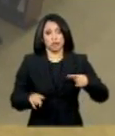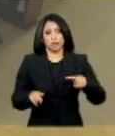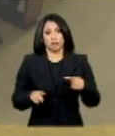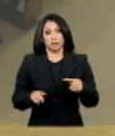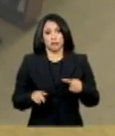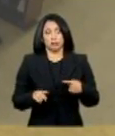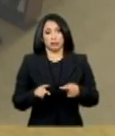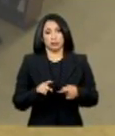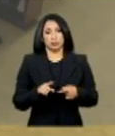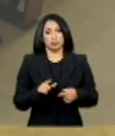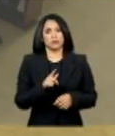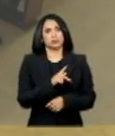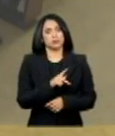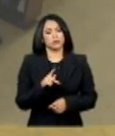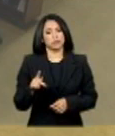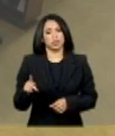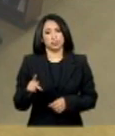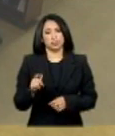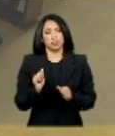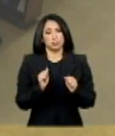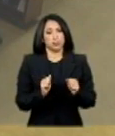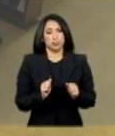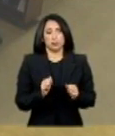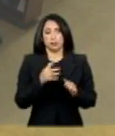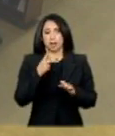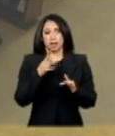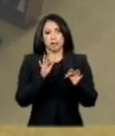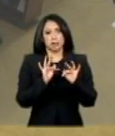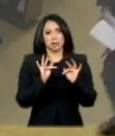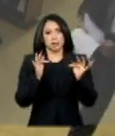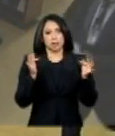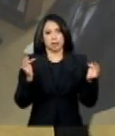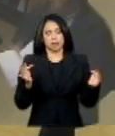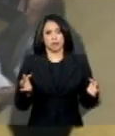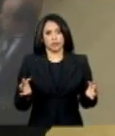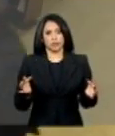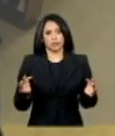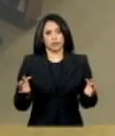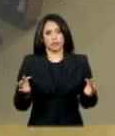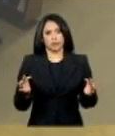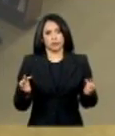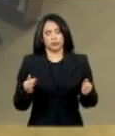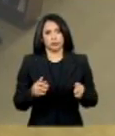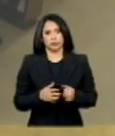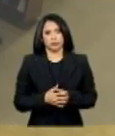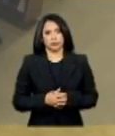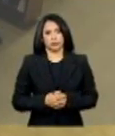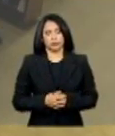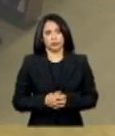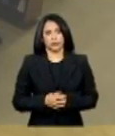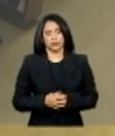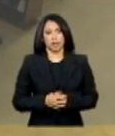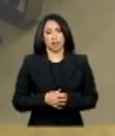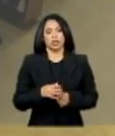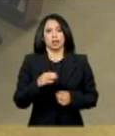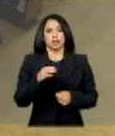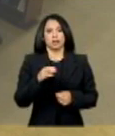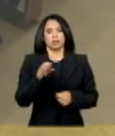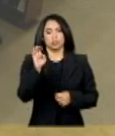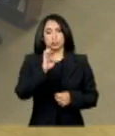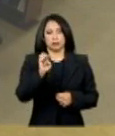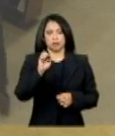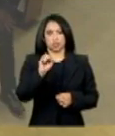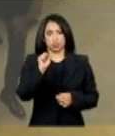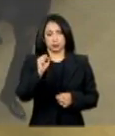wai pode ser aqui é simples é que é não é uma lei estadual 13